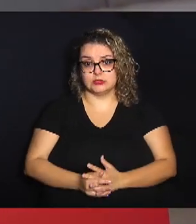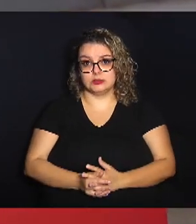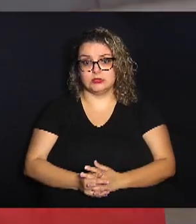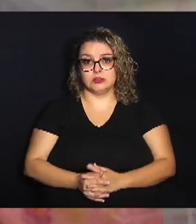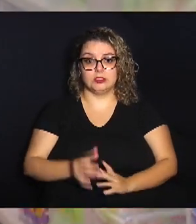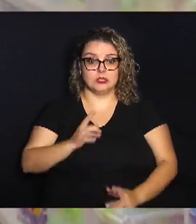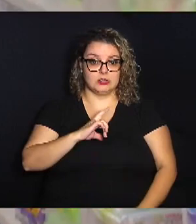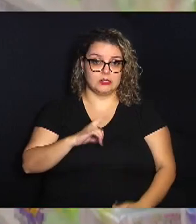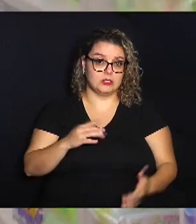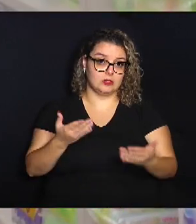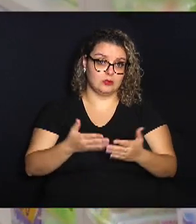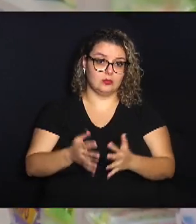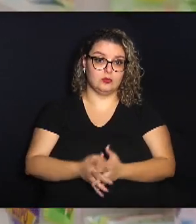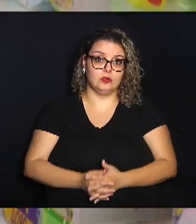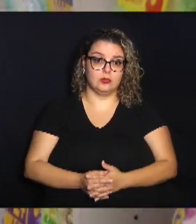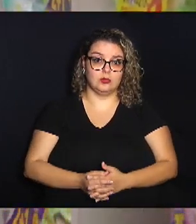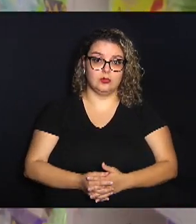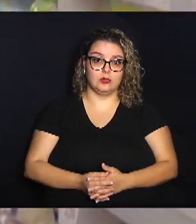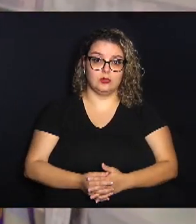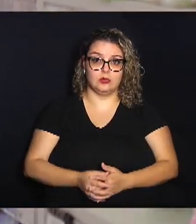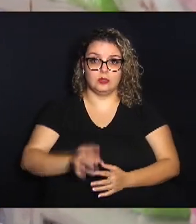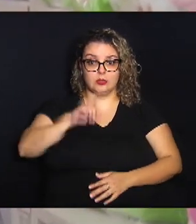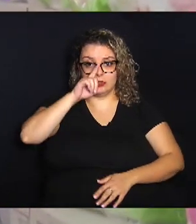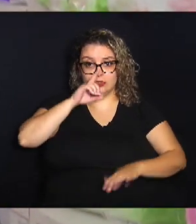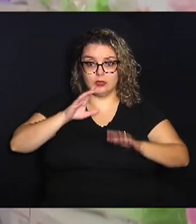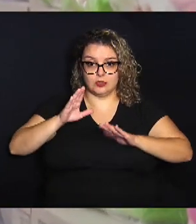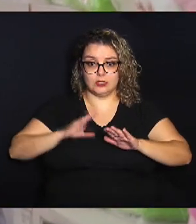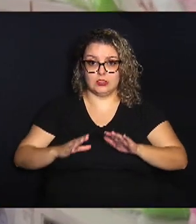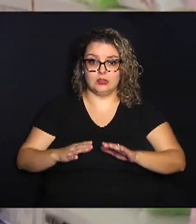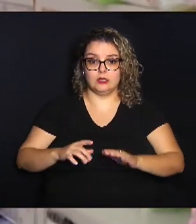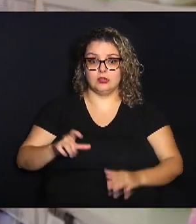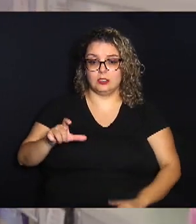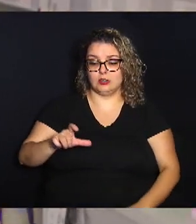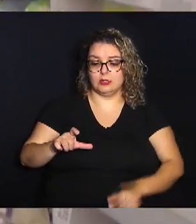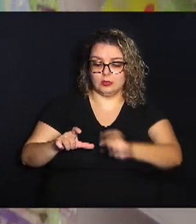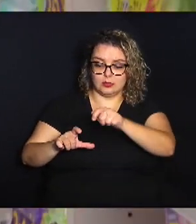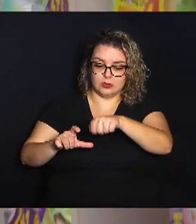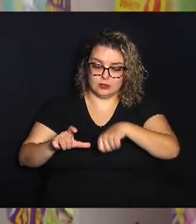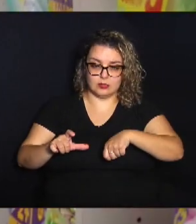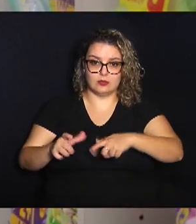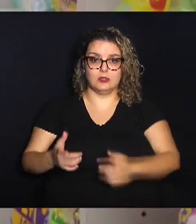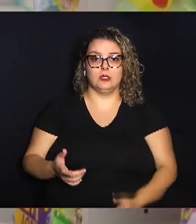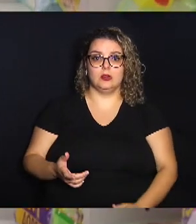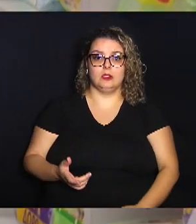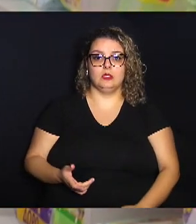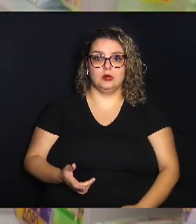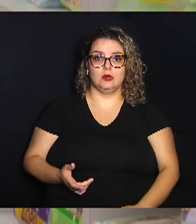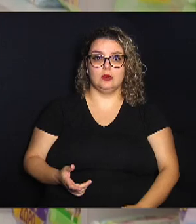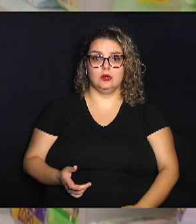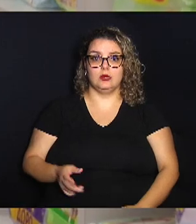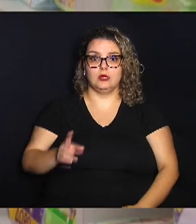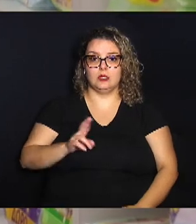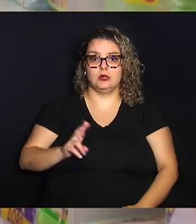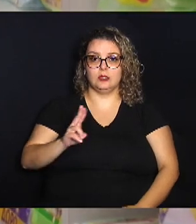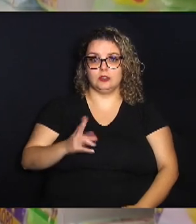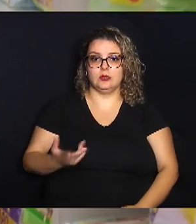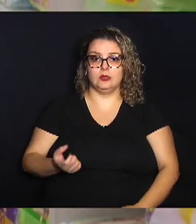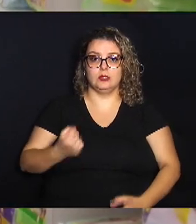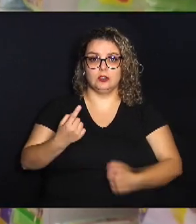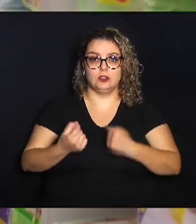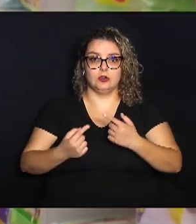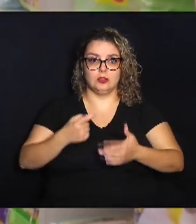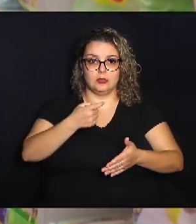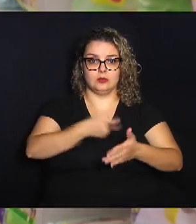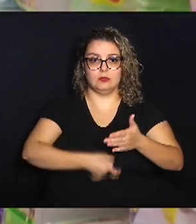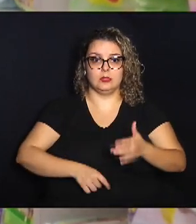hoje tem que tomar cuidado que hoje as maquininhas, elas automaticamente aplicam algumas taxas